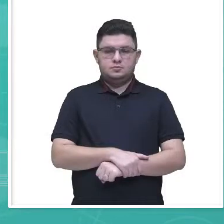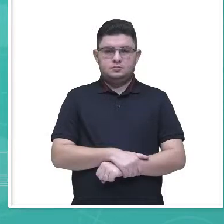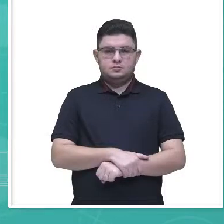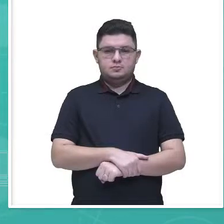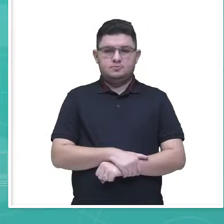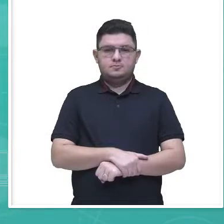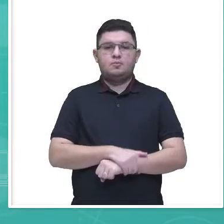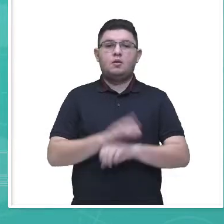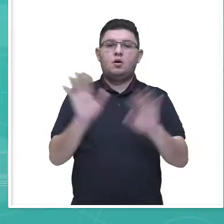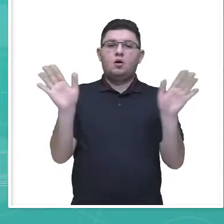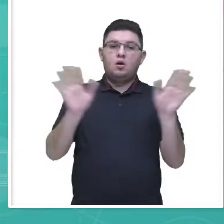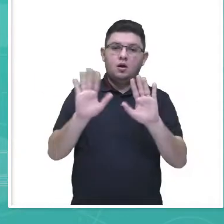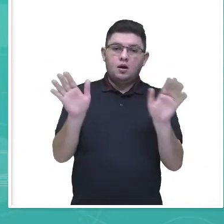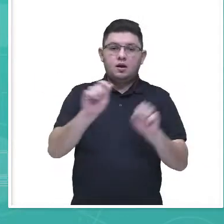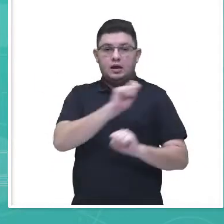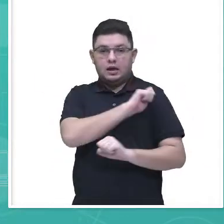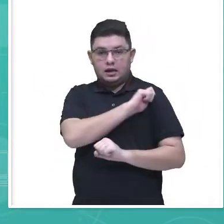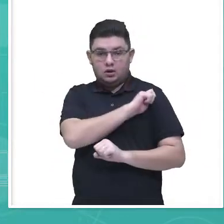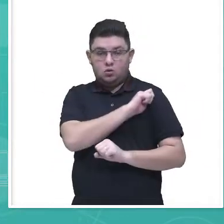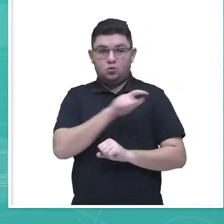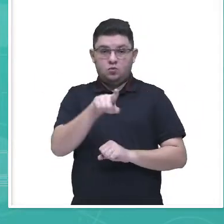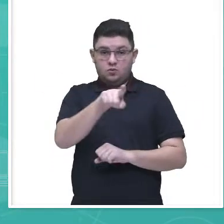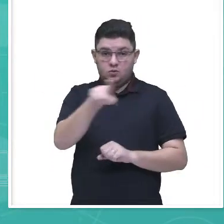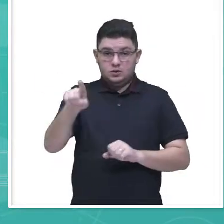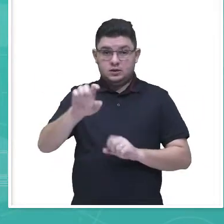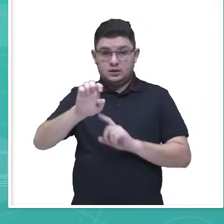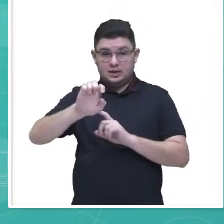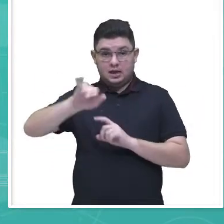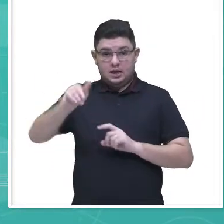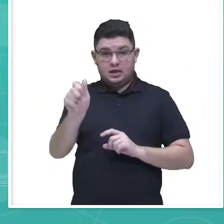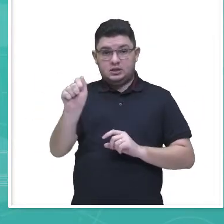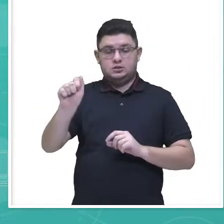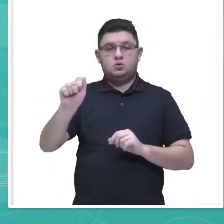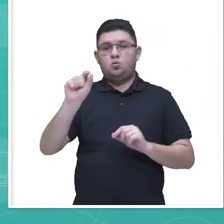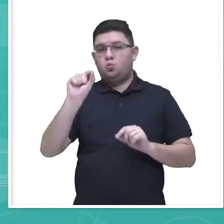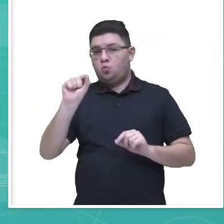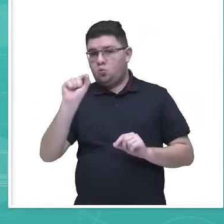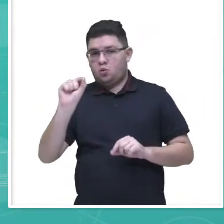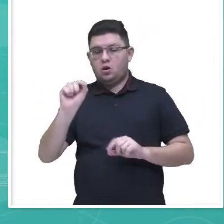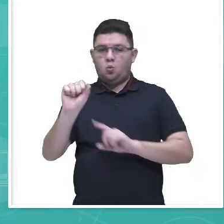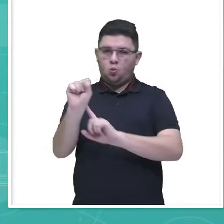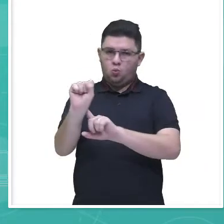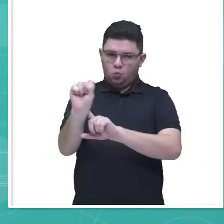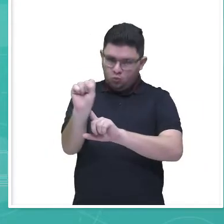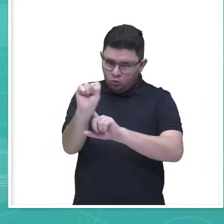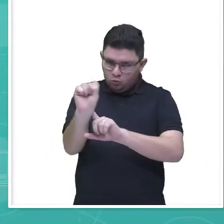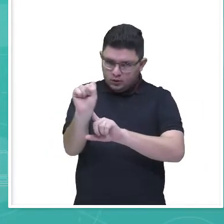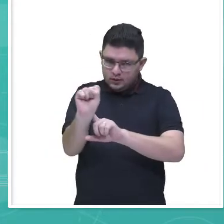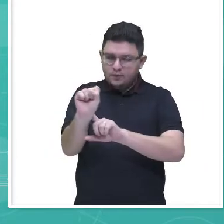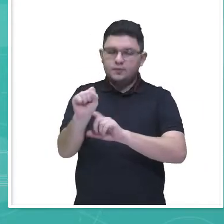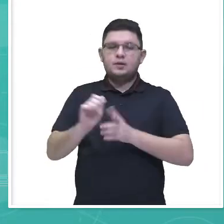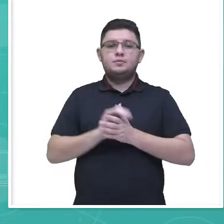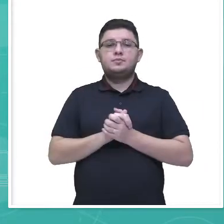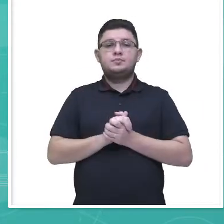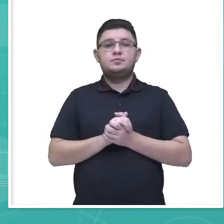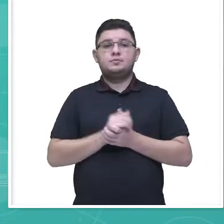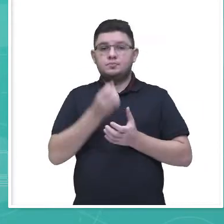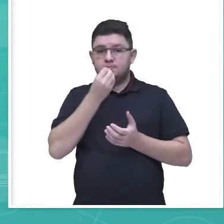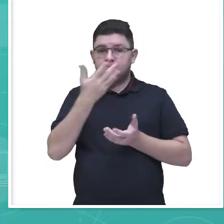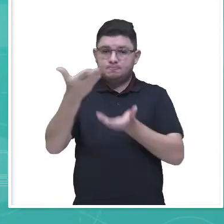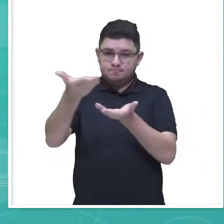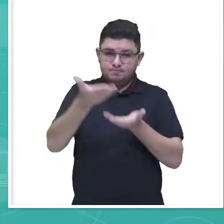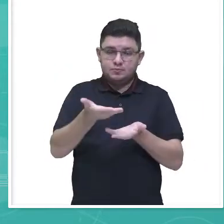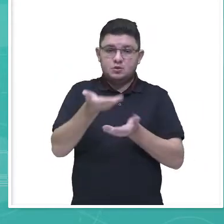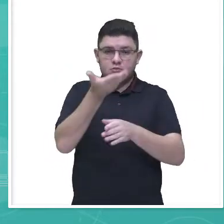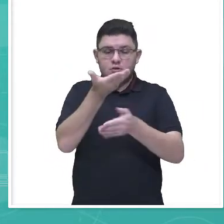Olá, alunos da EJA, oitava etapa, sejam todos muito bem-vindos a mais uma aula do nosso componente de ciências. Eu sou o professor Virgílio e